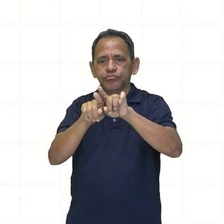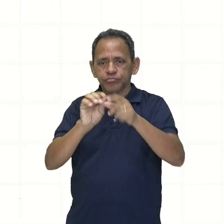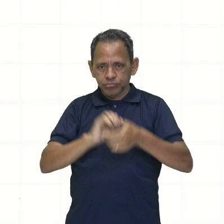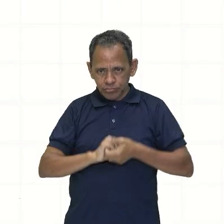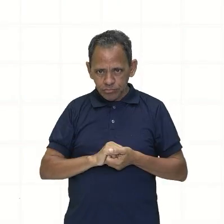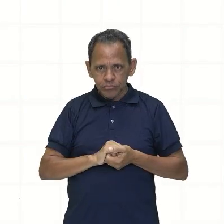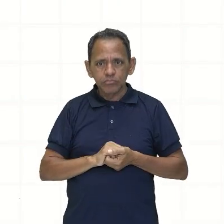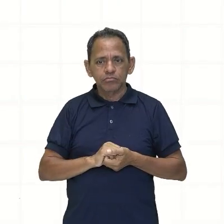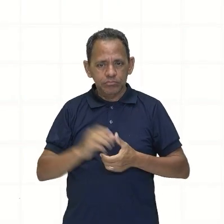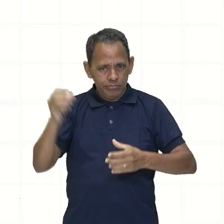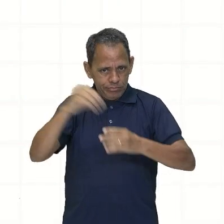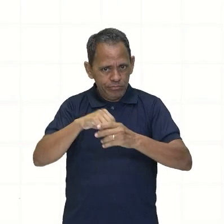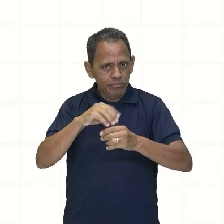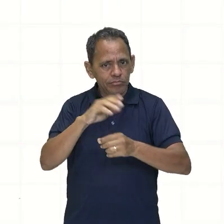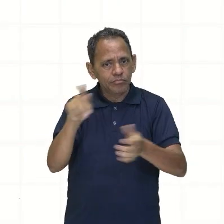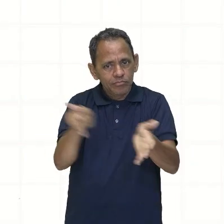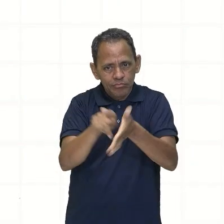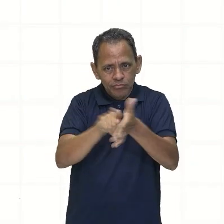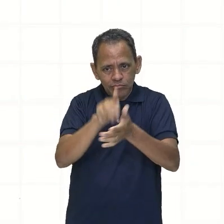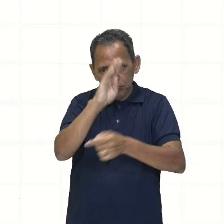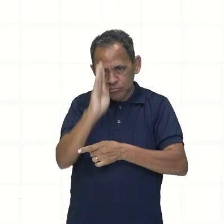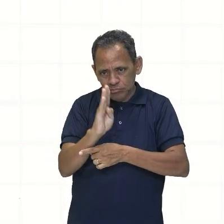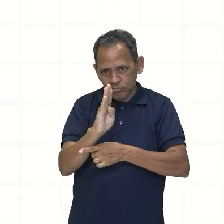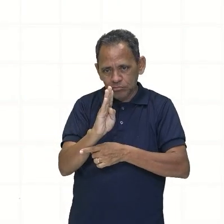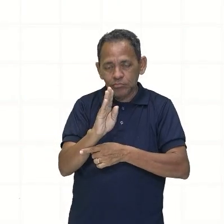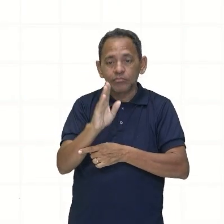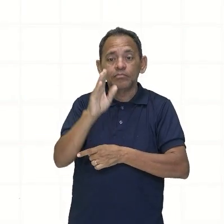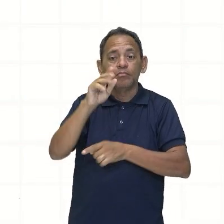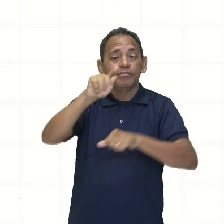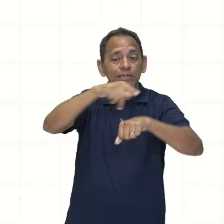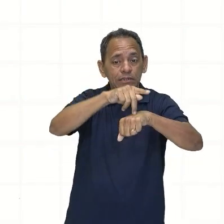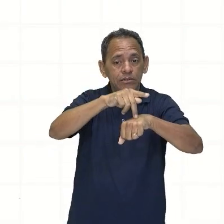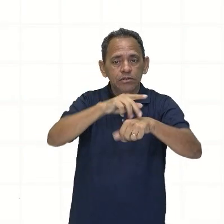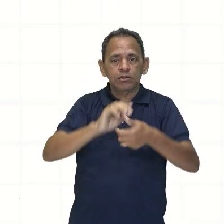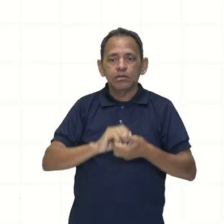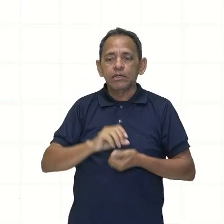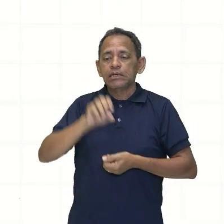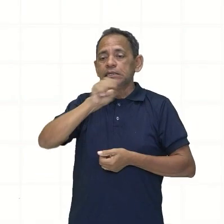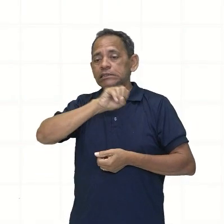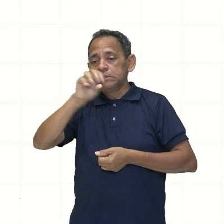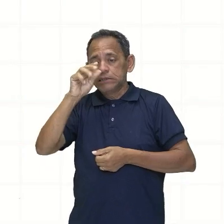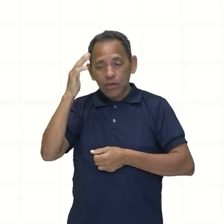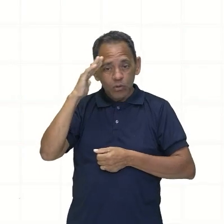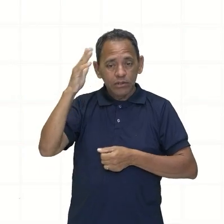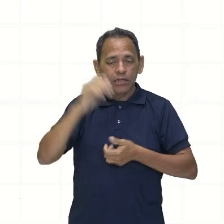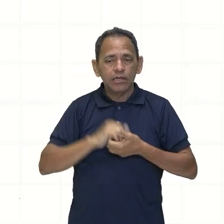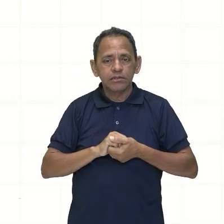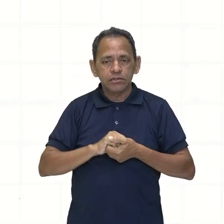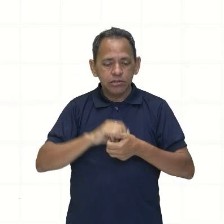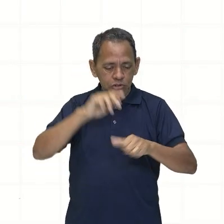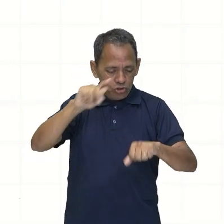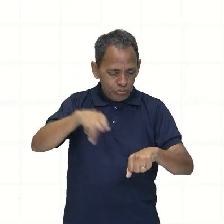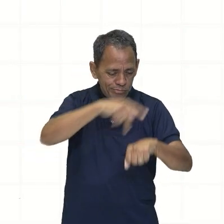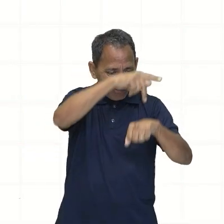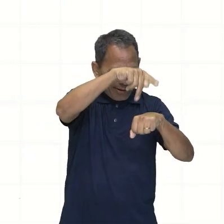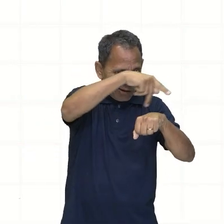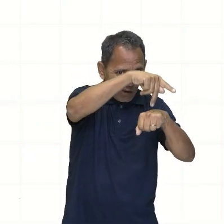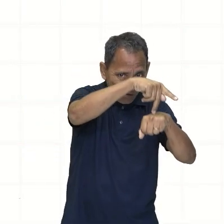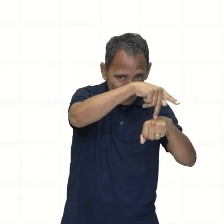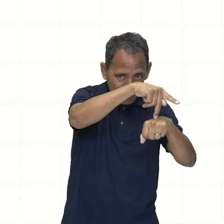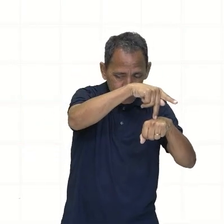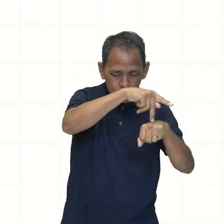dentro do país. Se ele ocorre aqui de um país para o outro, vocês concordam comigo que a gente pode chamar isso